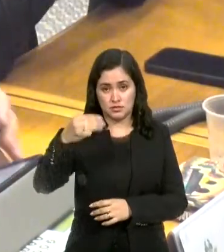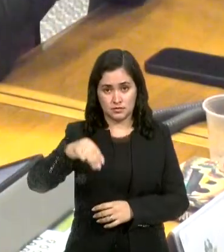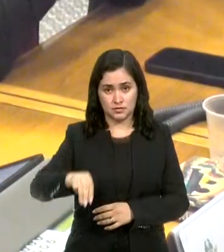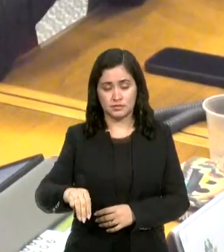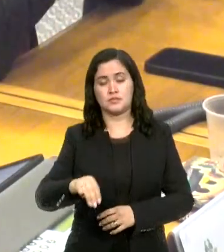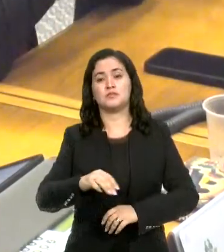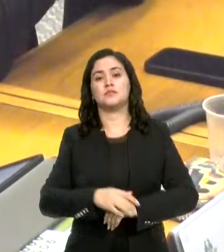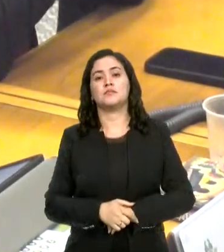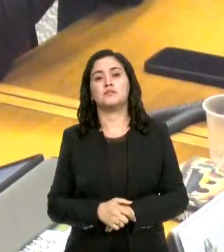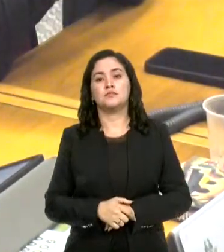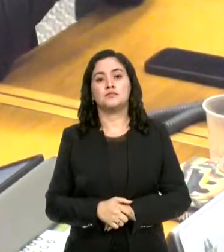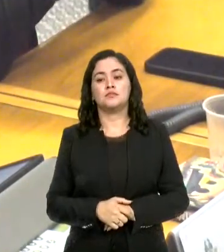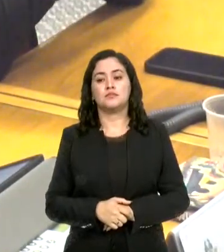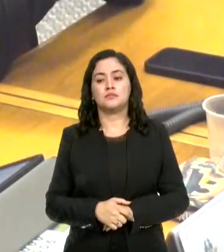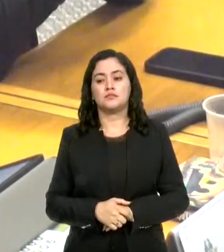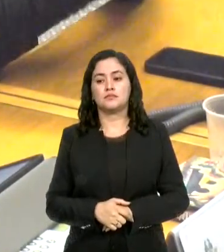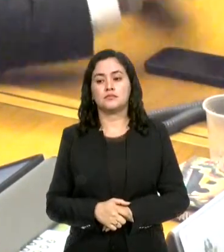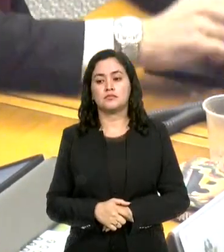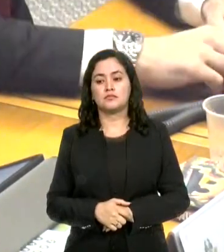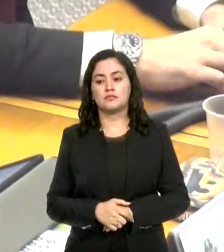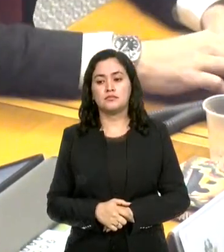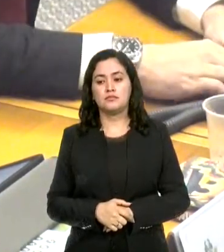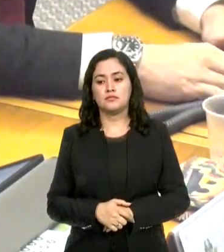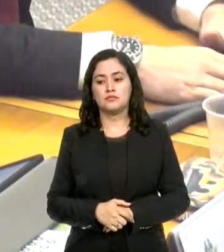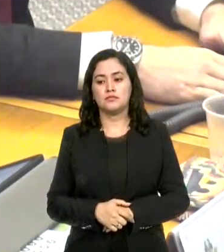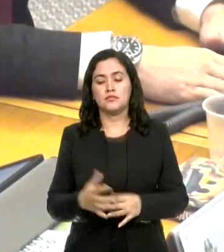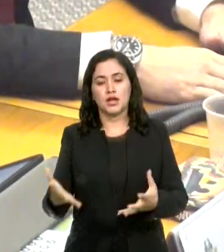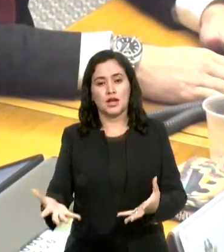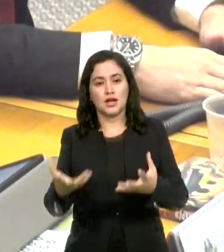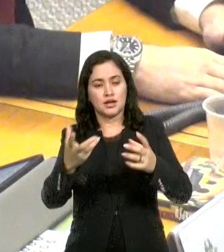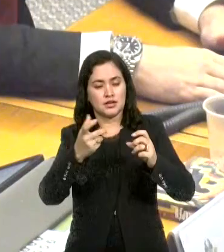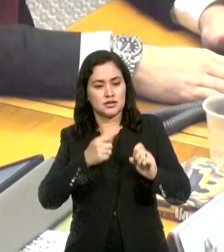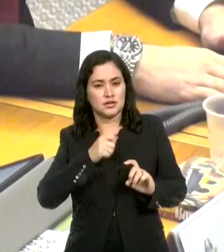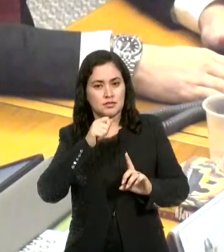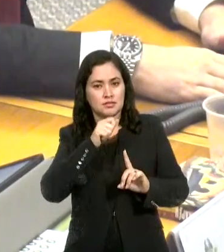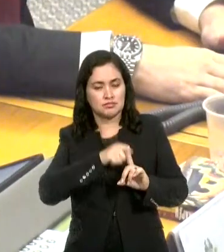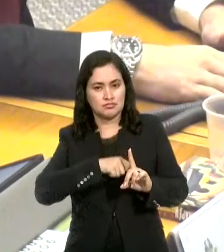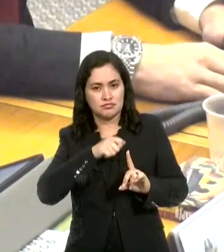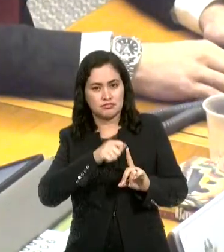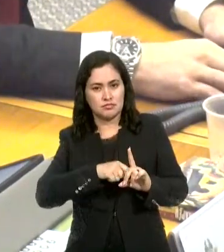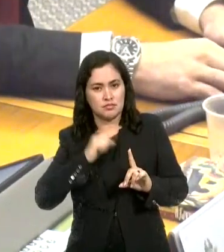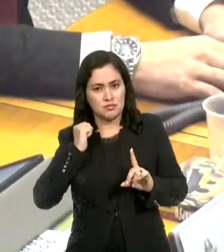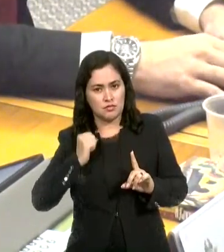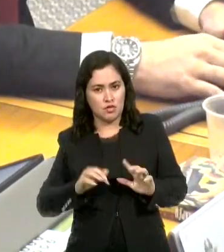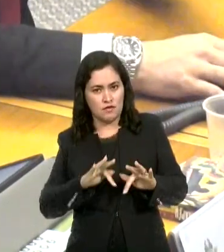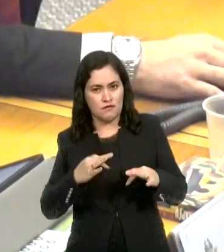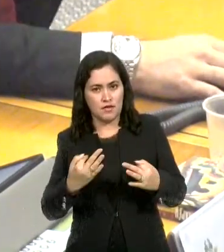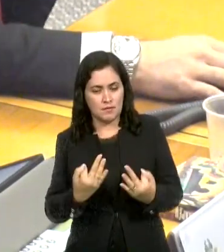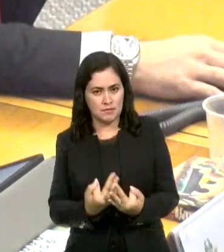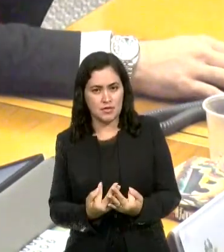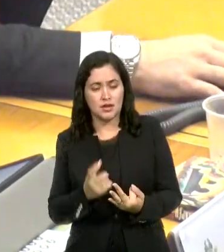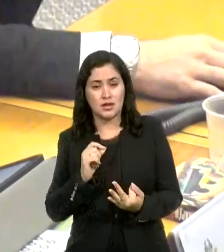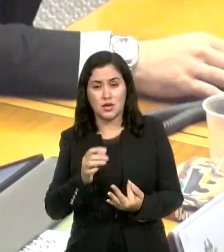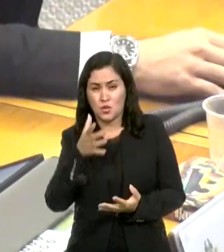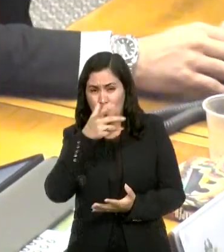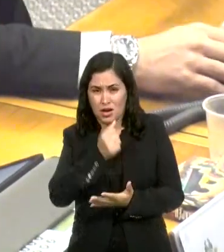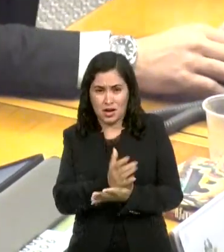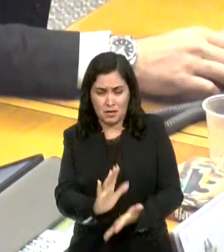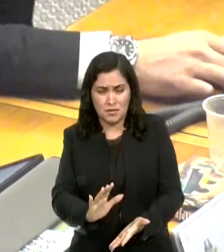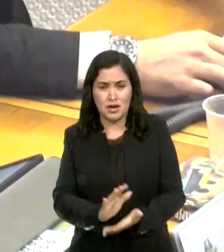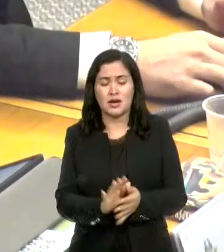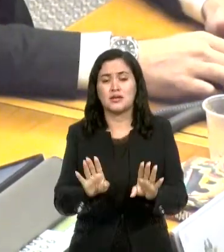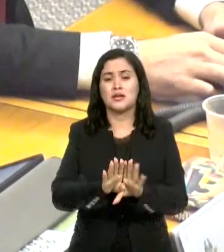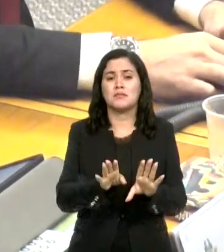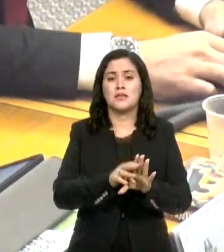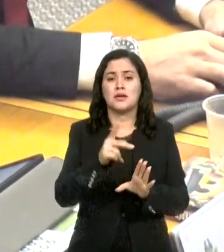Maranhão, como temos a retomada do Bolsa Família, que estava em vias de extinção, do PA, o Programa de Aquisição de Alimentos, que havia sido praticamente extinto